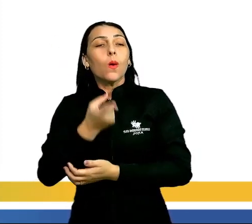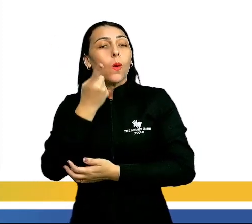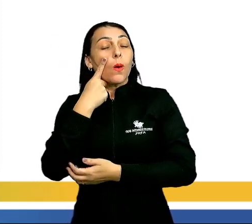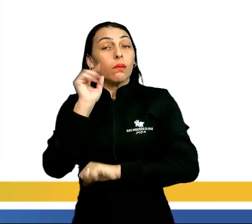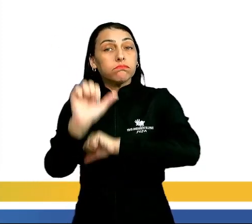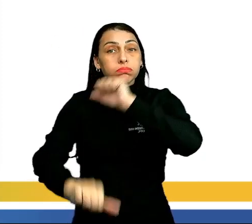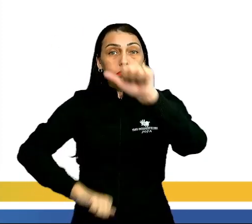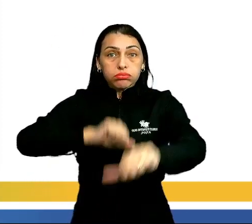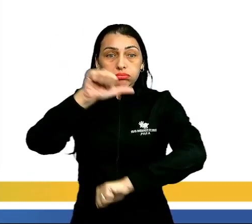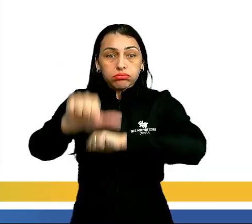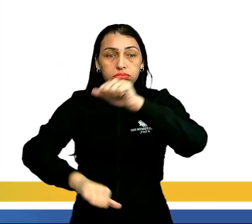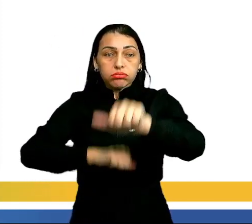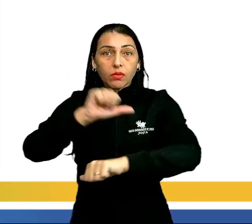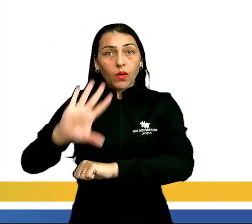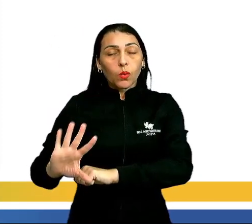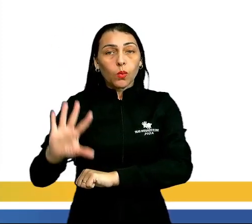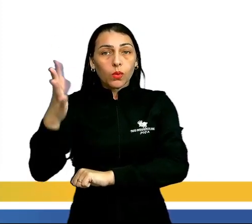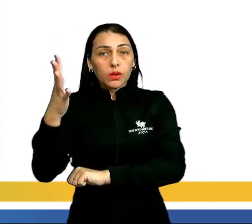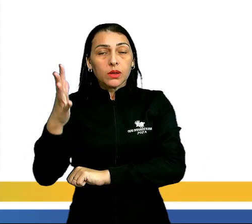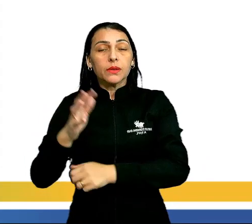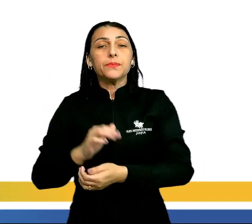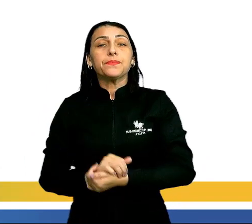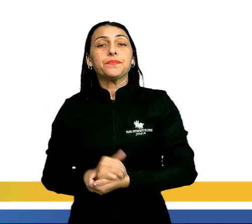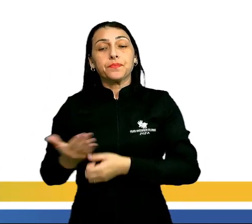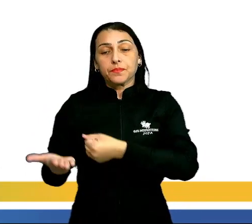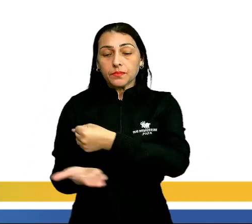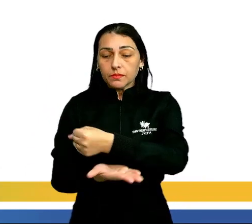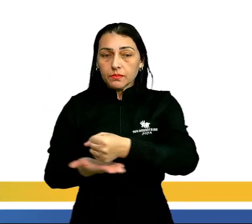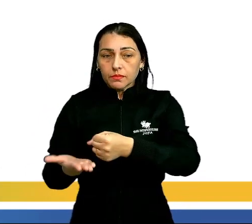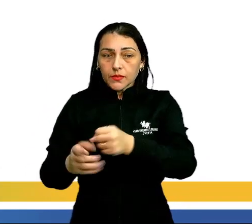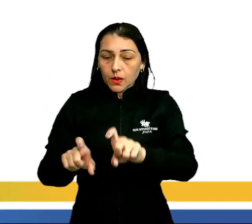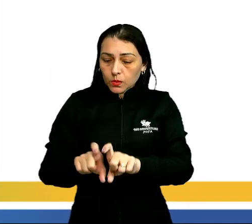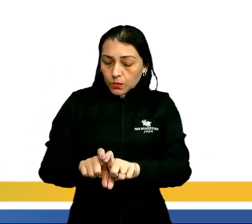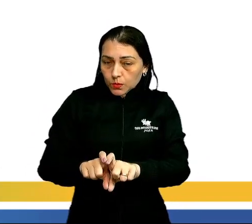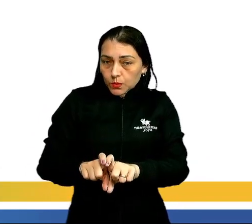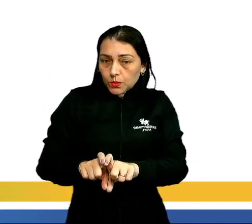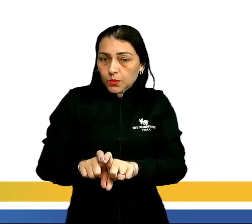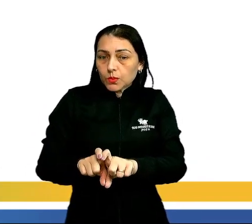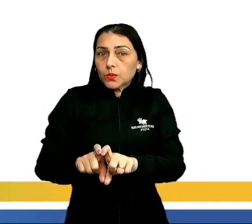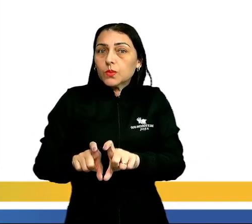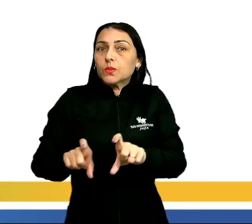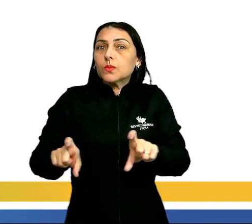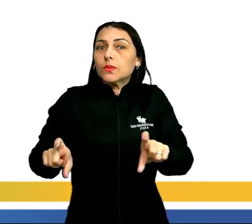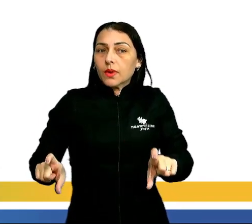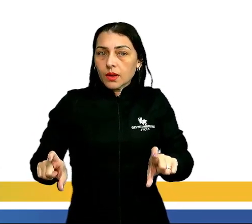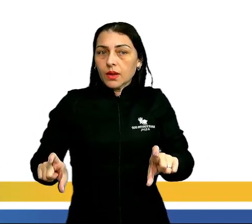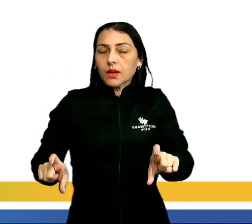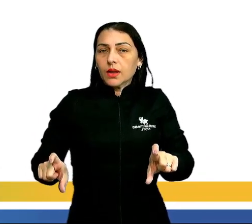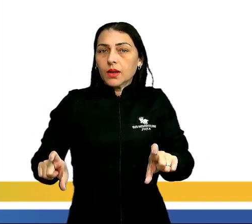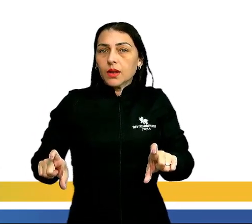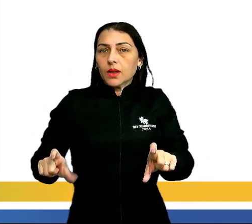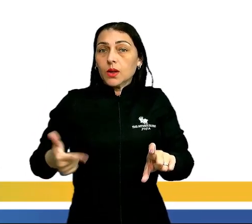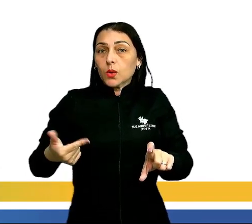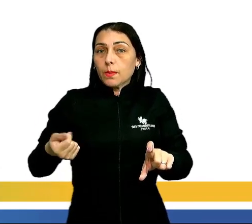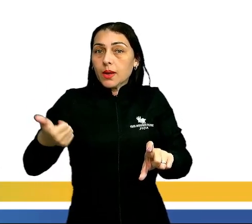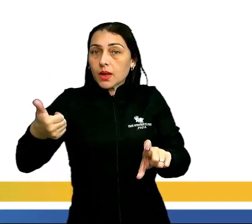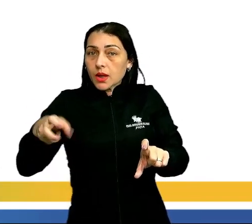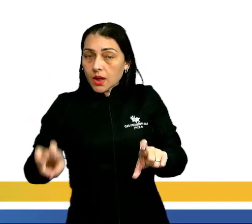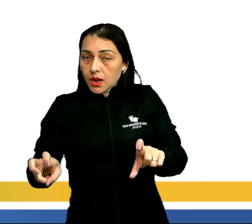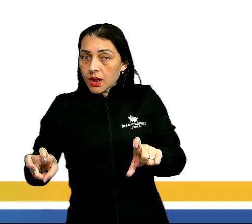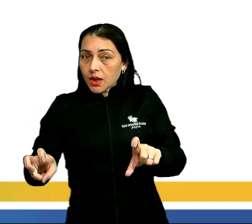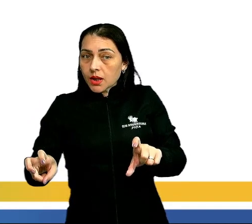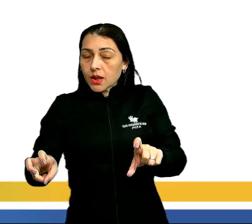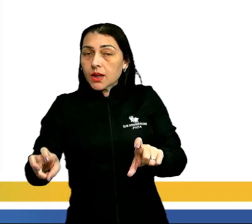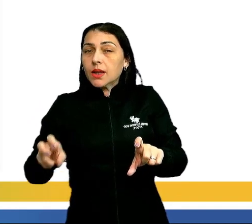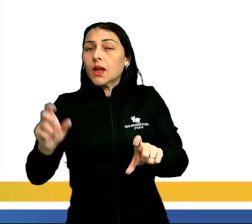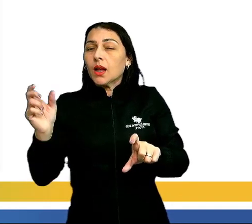olha a mudança que ocorreu. Aqui, a base que estava um pouco mais larga, lá em 2015,